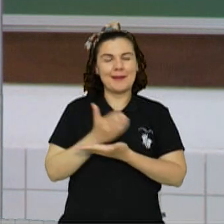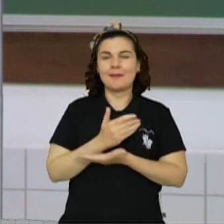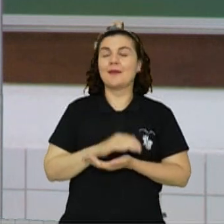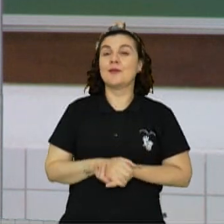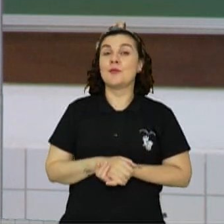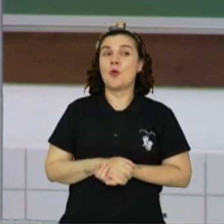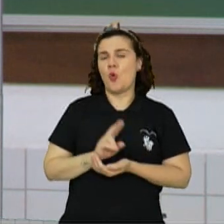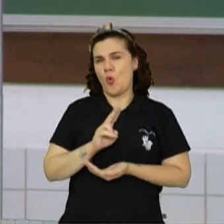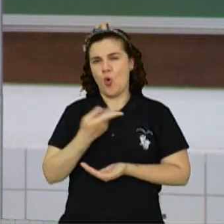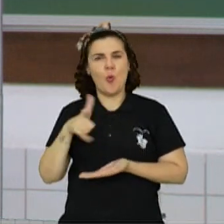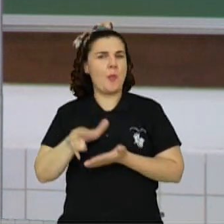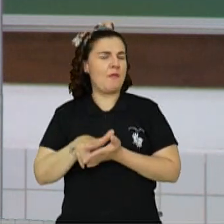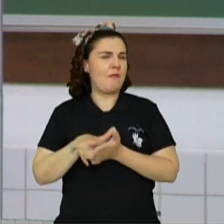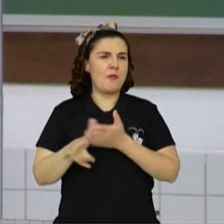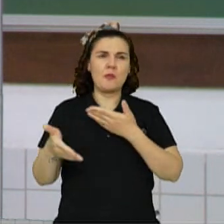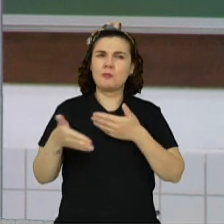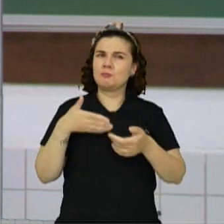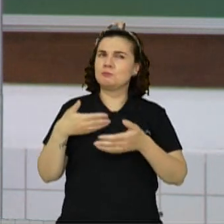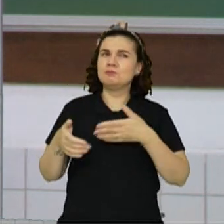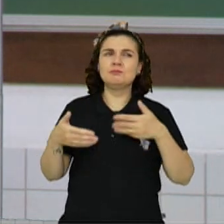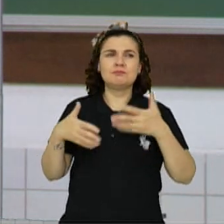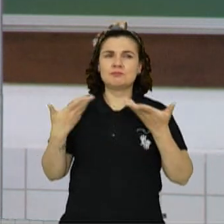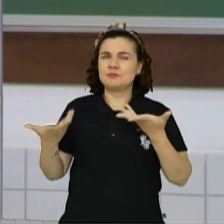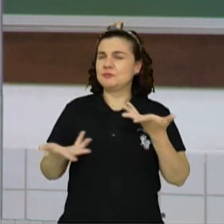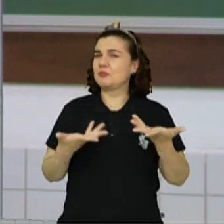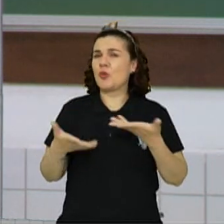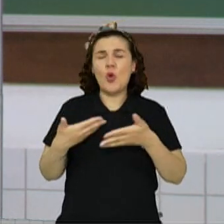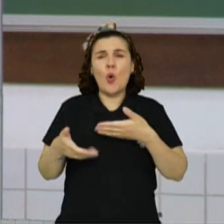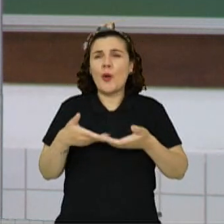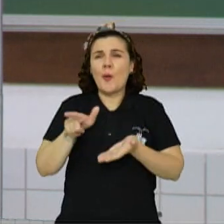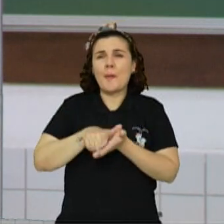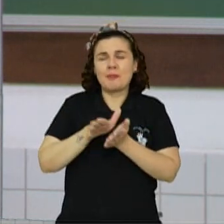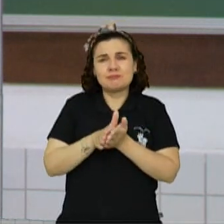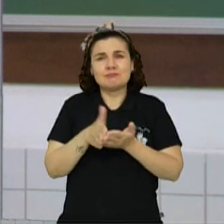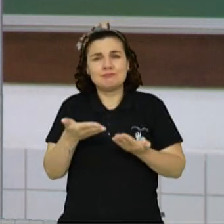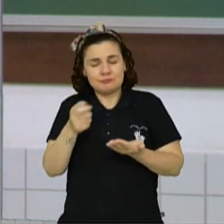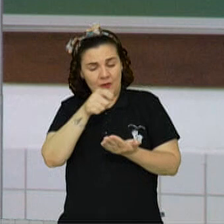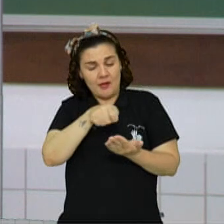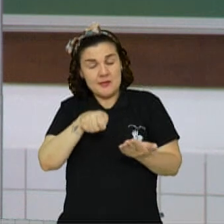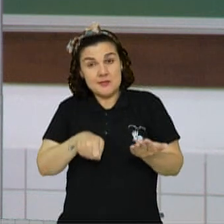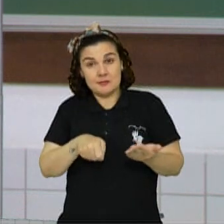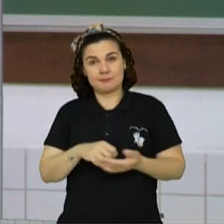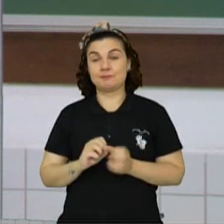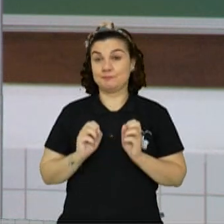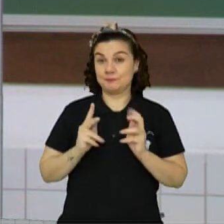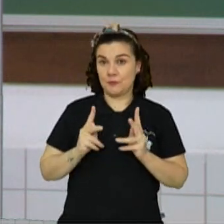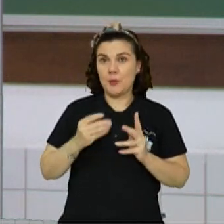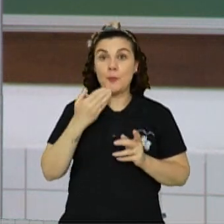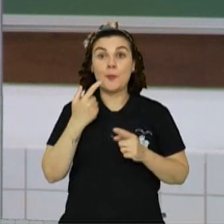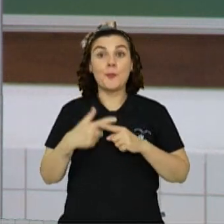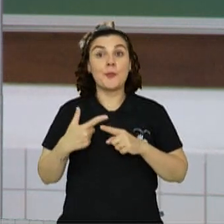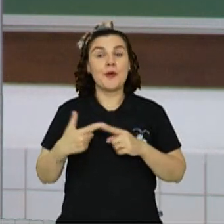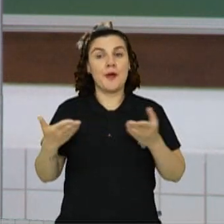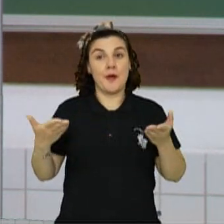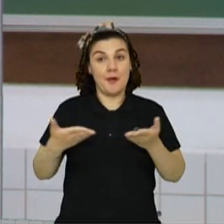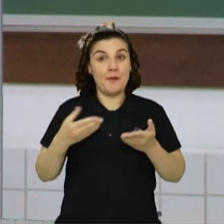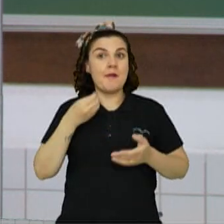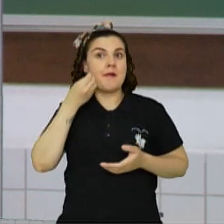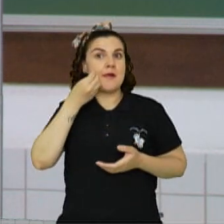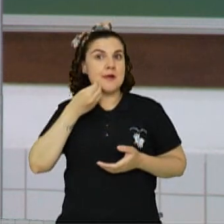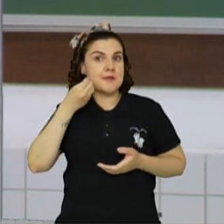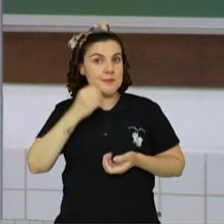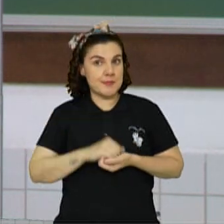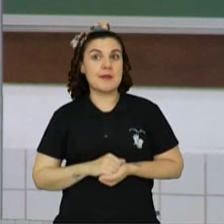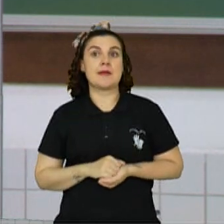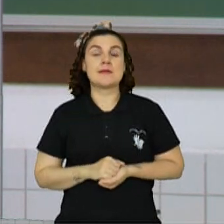caderno ou uma folha, algum bloquinho, uma agenda, alguma coisa para anotar. Por quê? Porque para esse experimento,